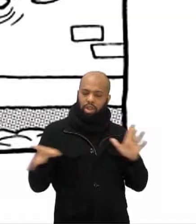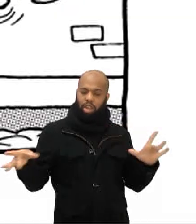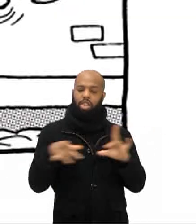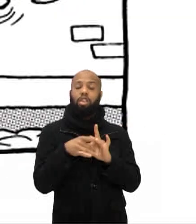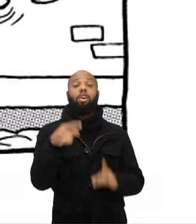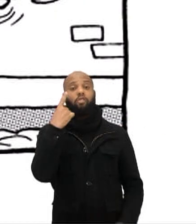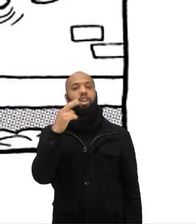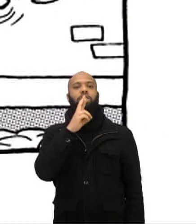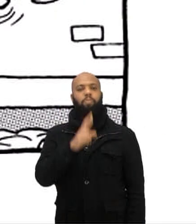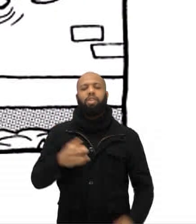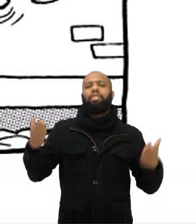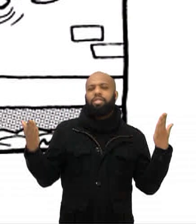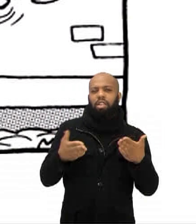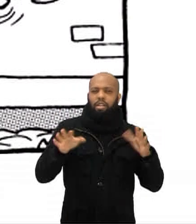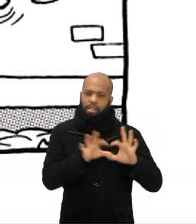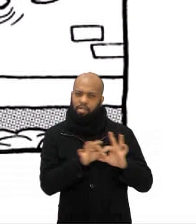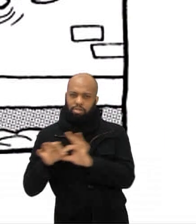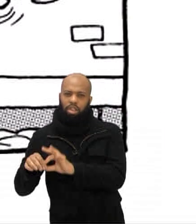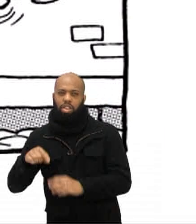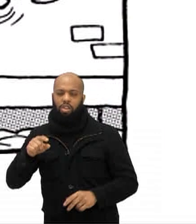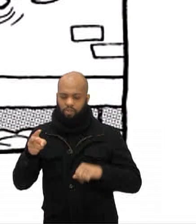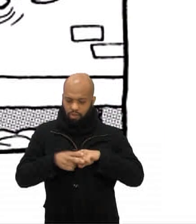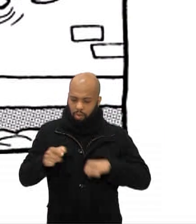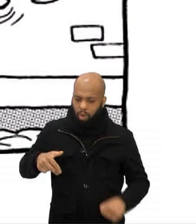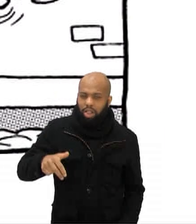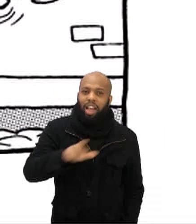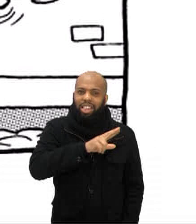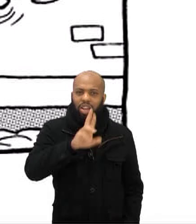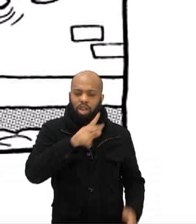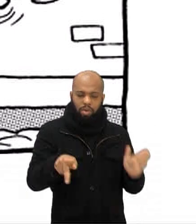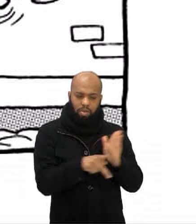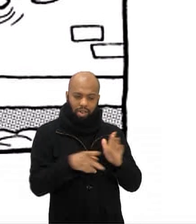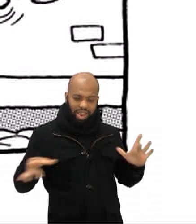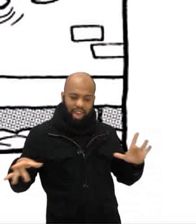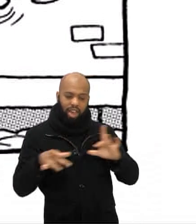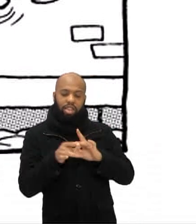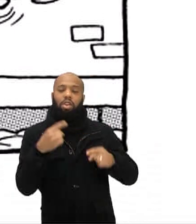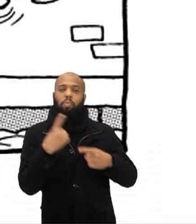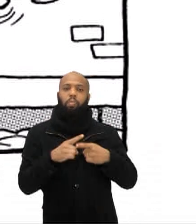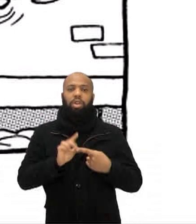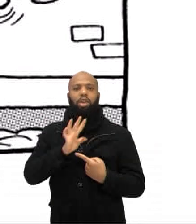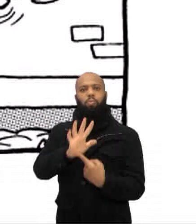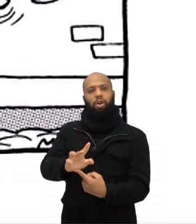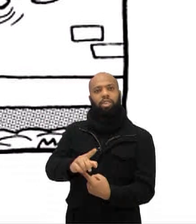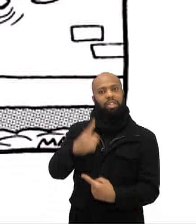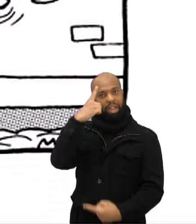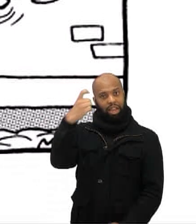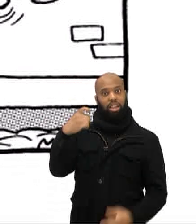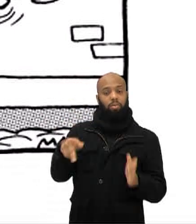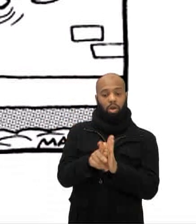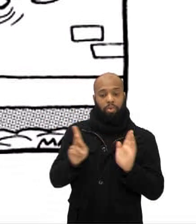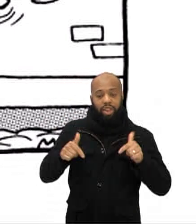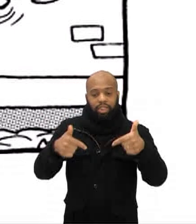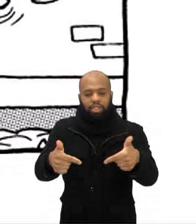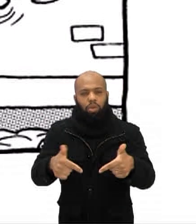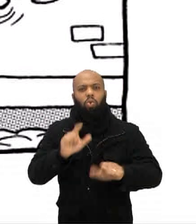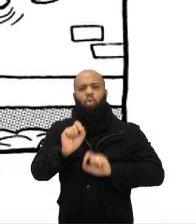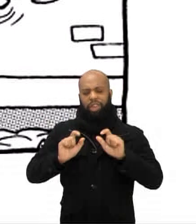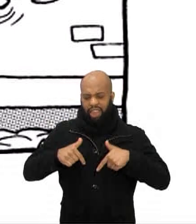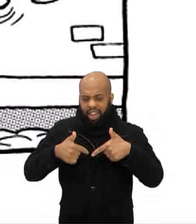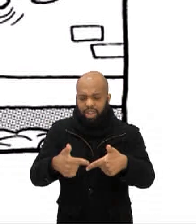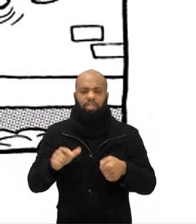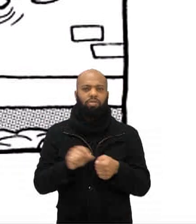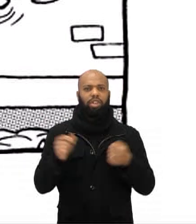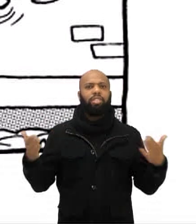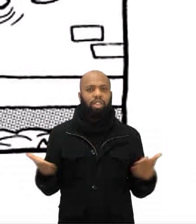resposta. Neste contexto, o verbo andar não pode ser de ligação porque exprime a ideia de ação. Qual é a ação que ele